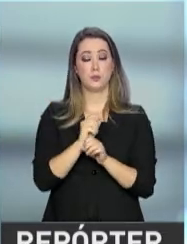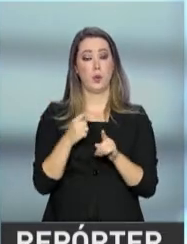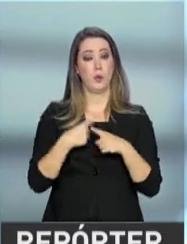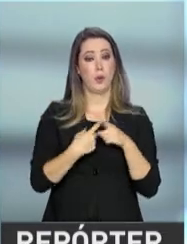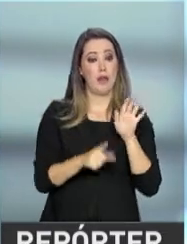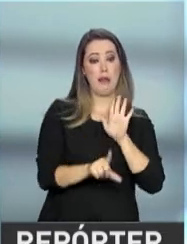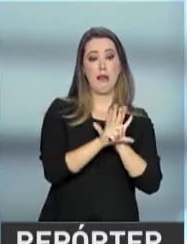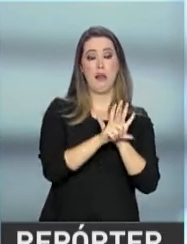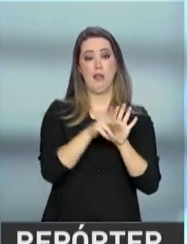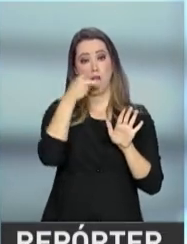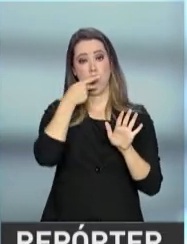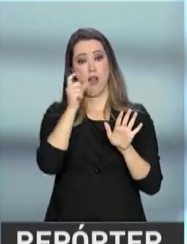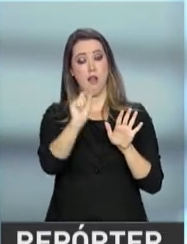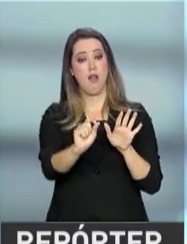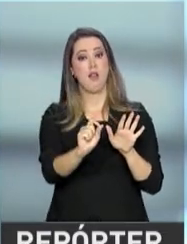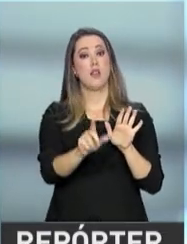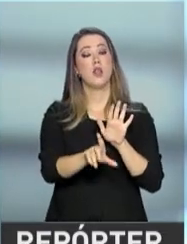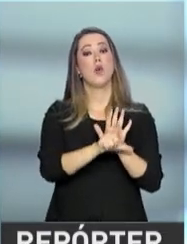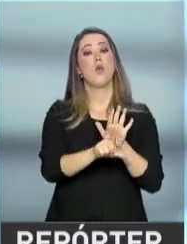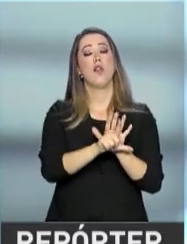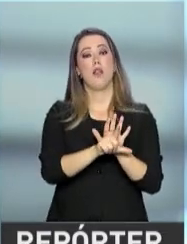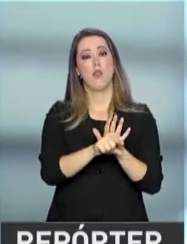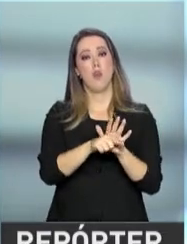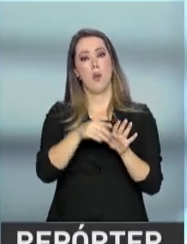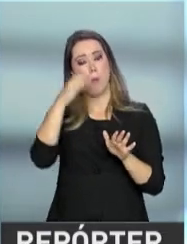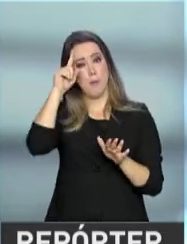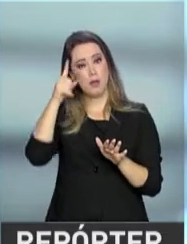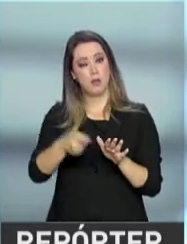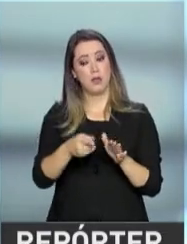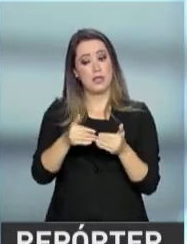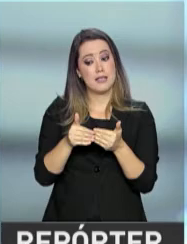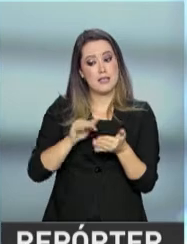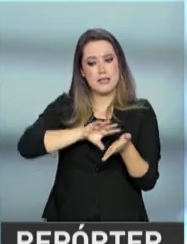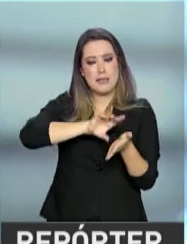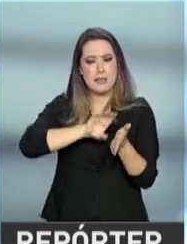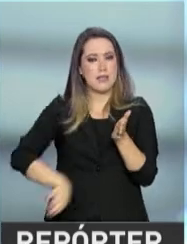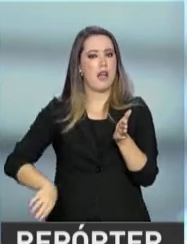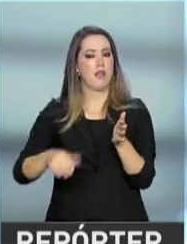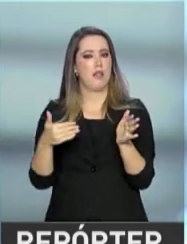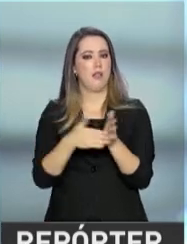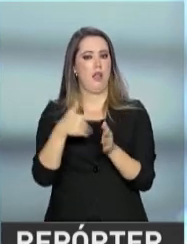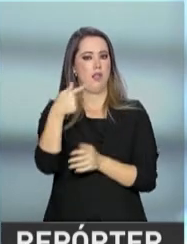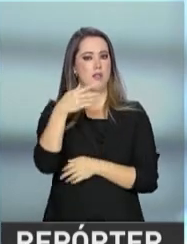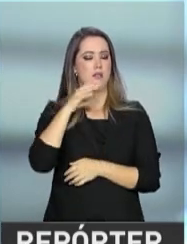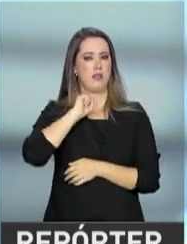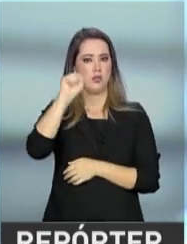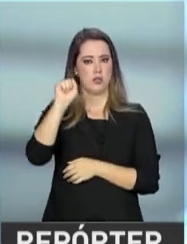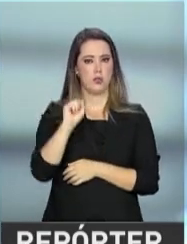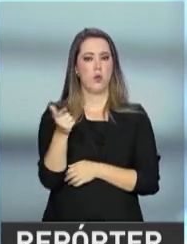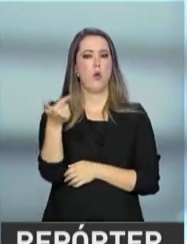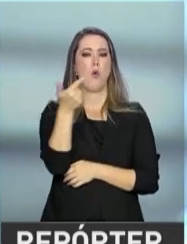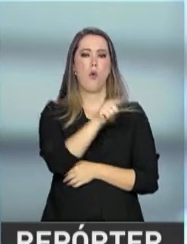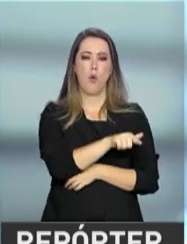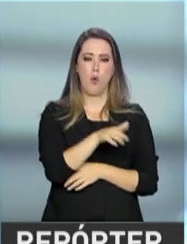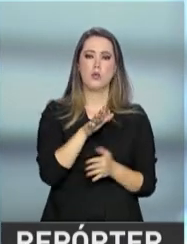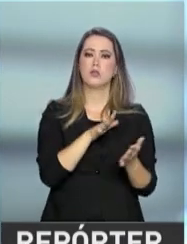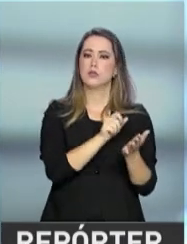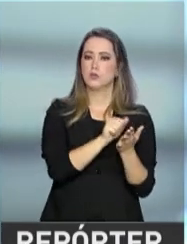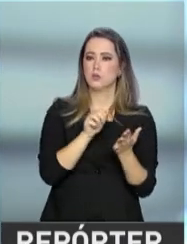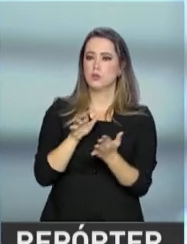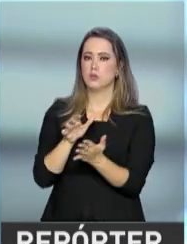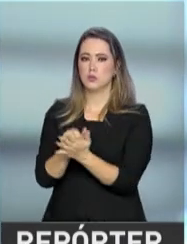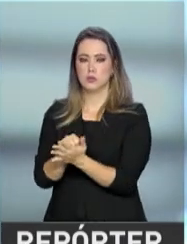prazo para deixar os cargos termina no dia 7 de abril por isso até o fim desta semana devem ocorrer ou transportes para o